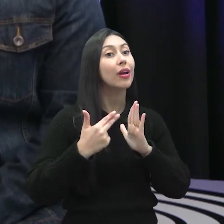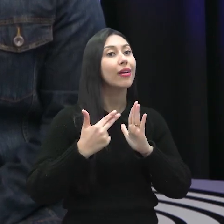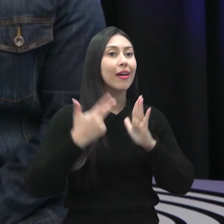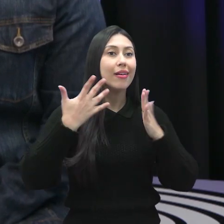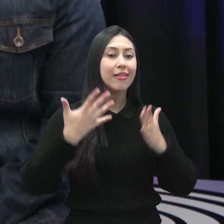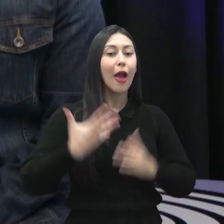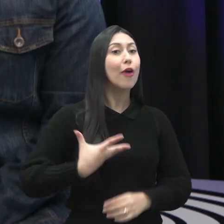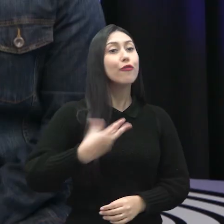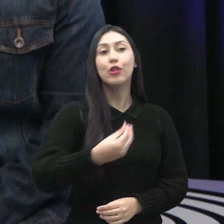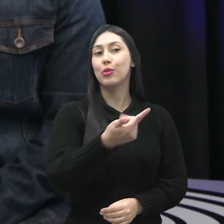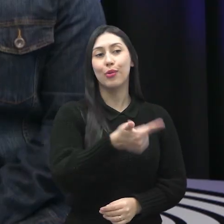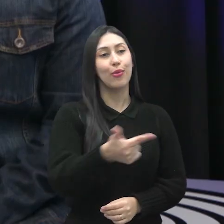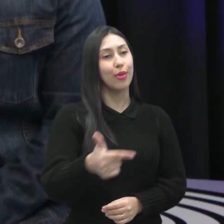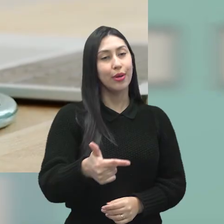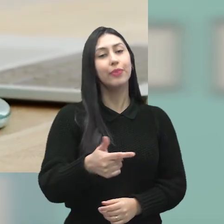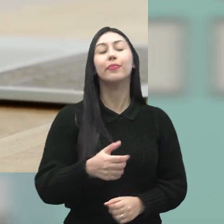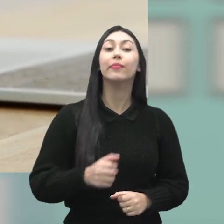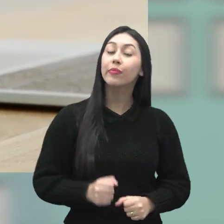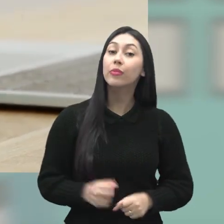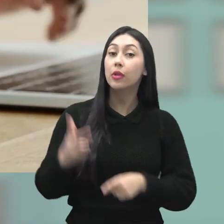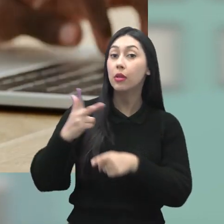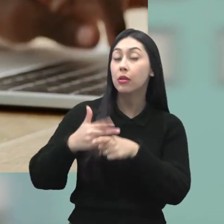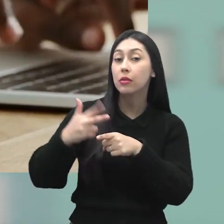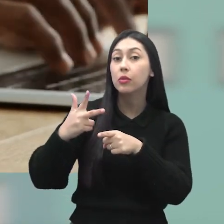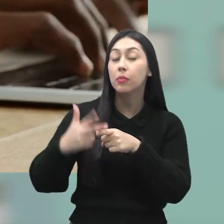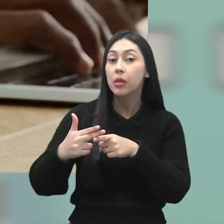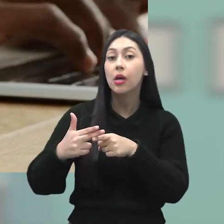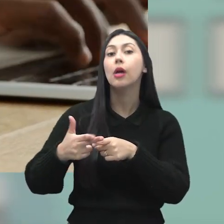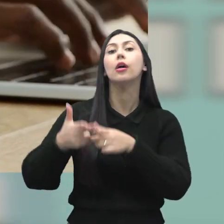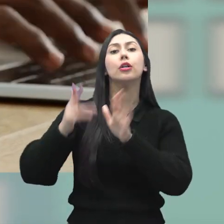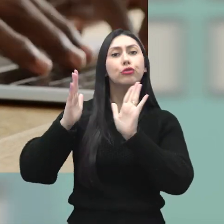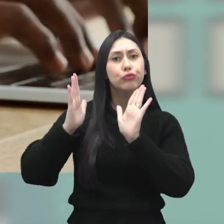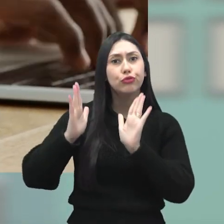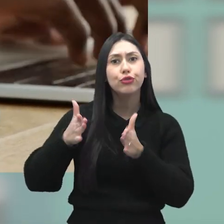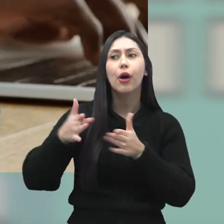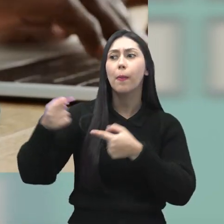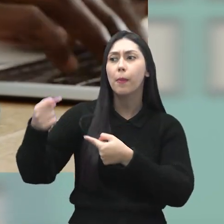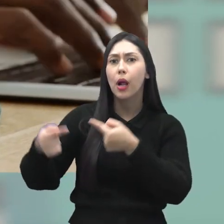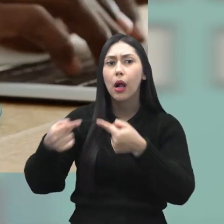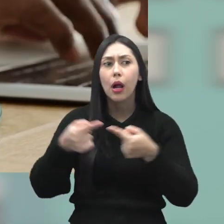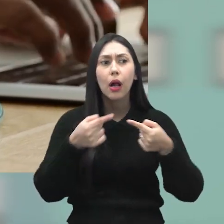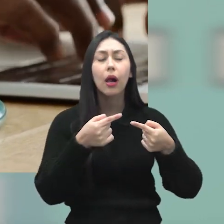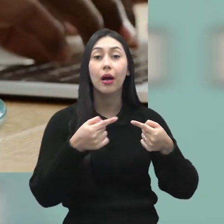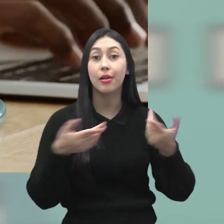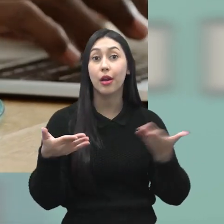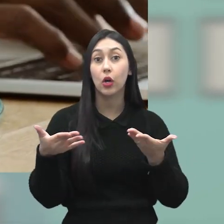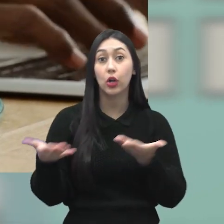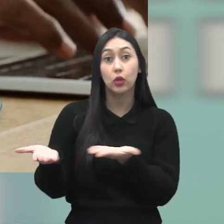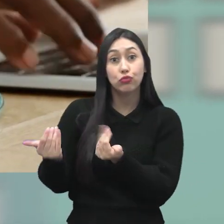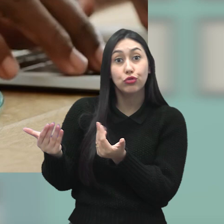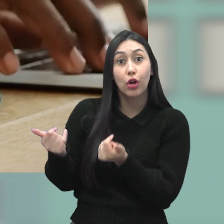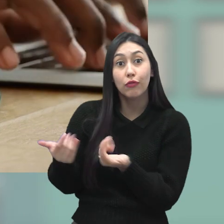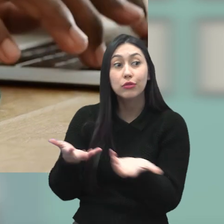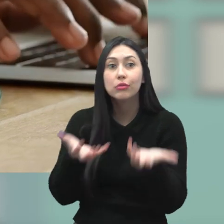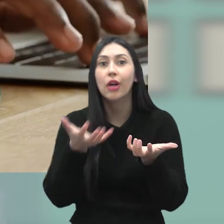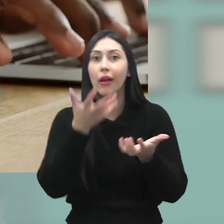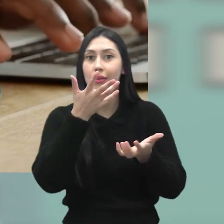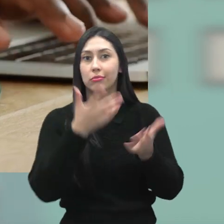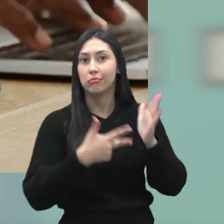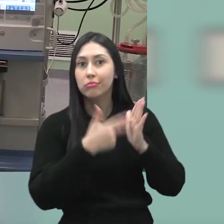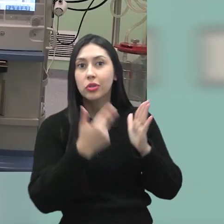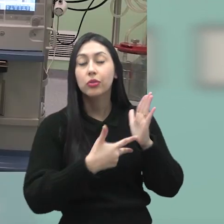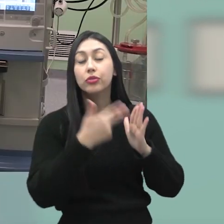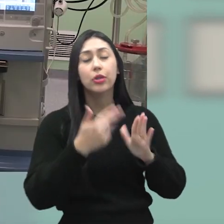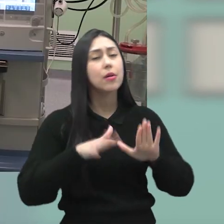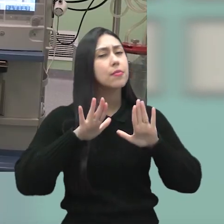que impede o homem de ter filhos. A vasectomia tem sido cada vez mais procurada por homens jovens no Brasil.